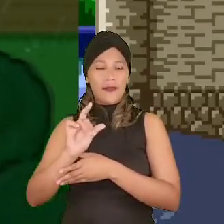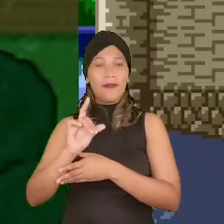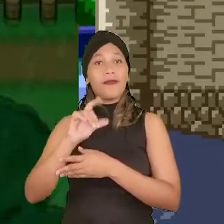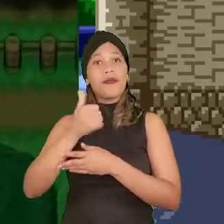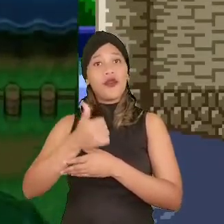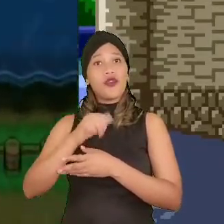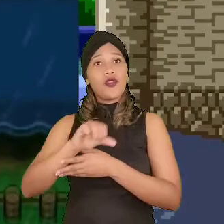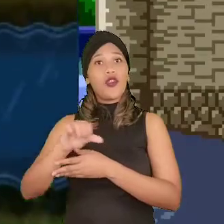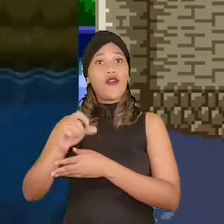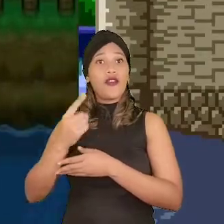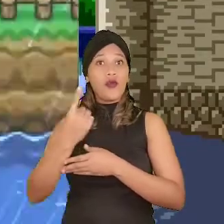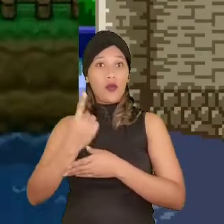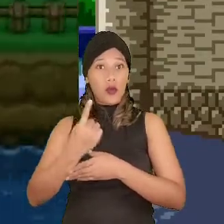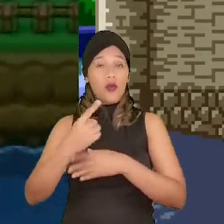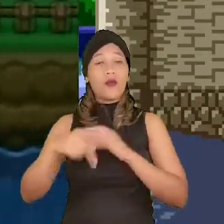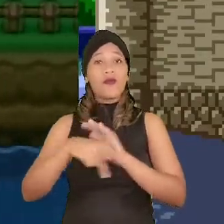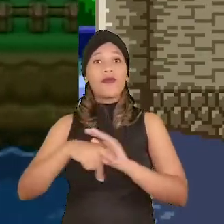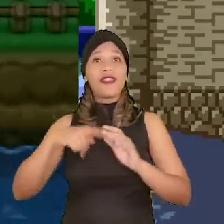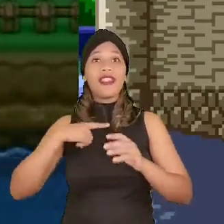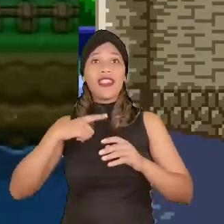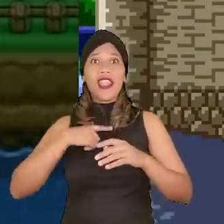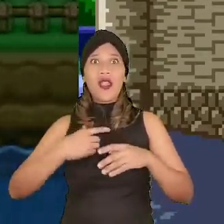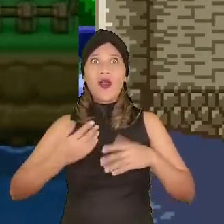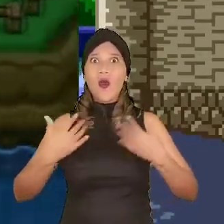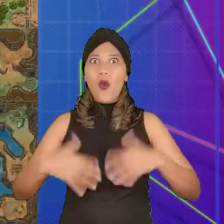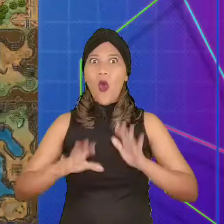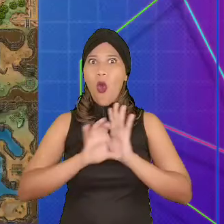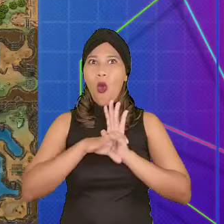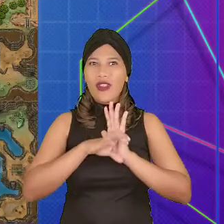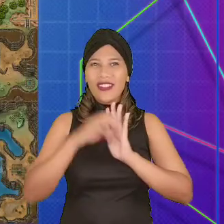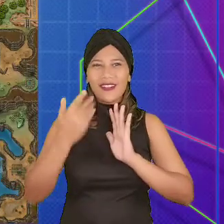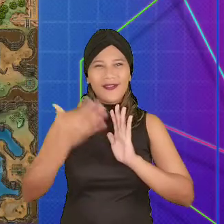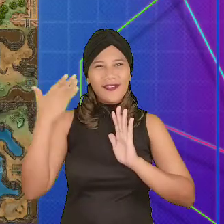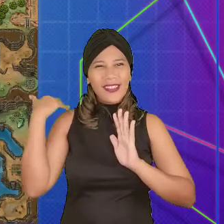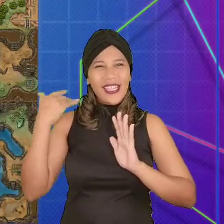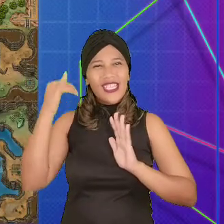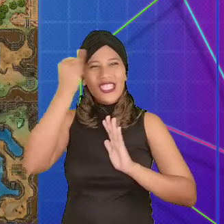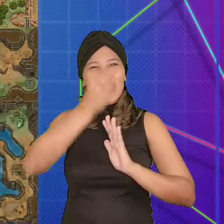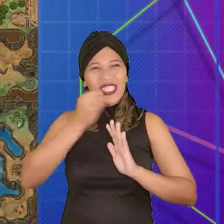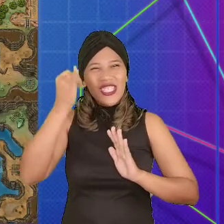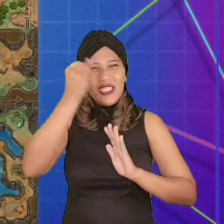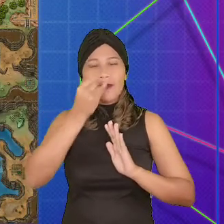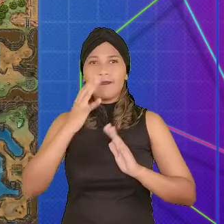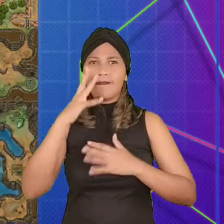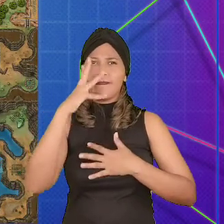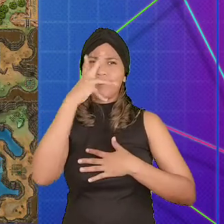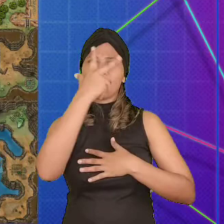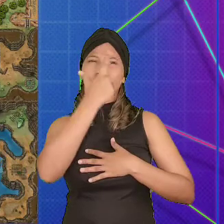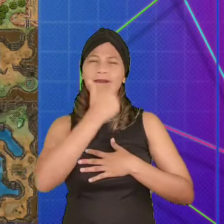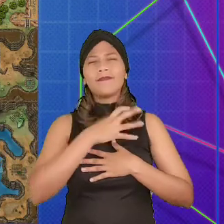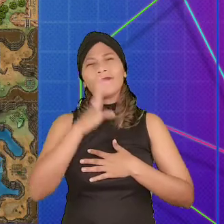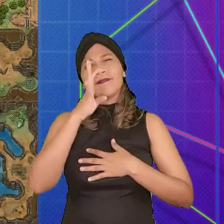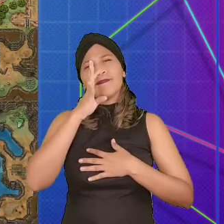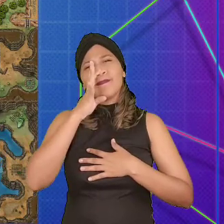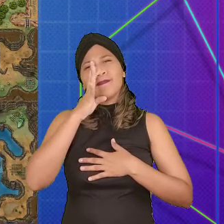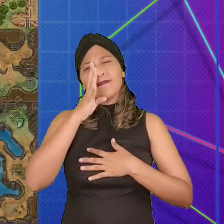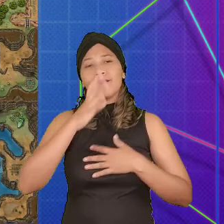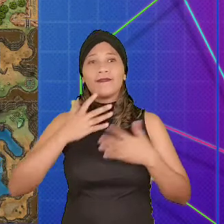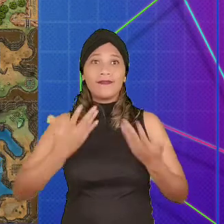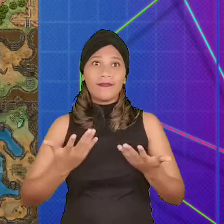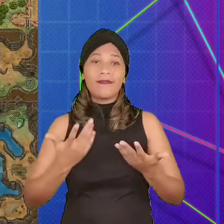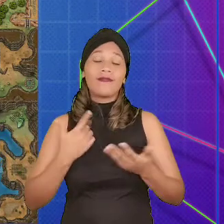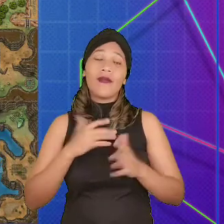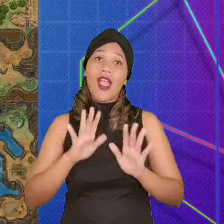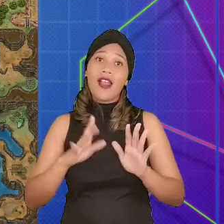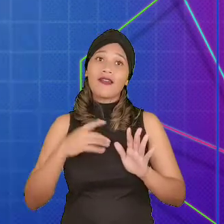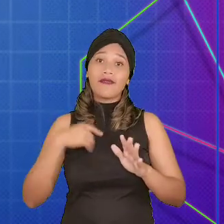Past, 1991. O mapa desse jogo tem um pixel art que traz muito aquele conceito bem retrô dos jogos antigos, e é muito